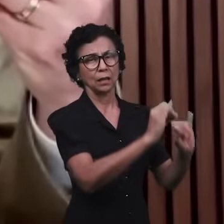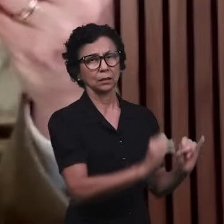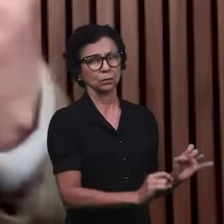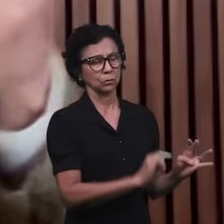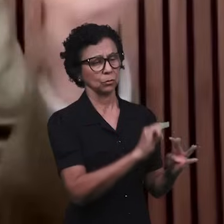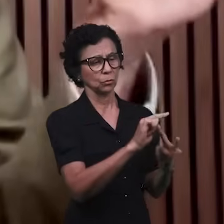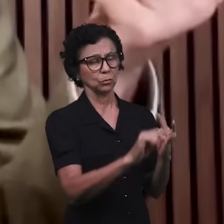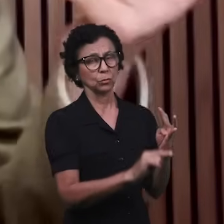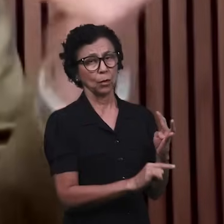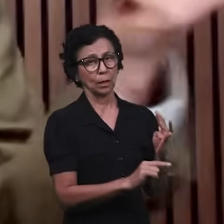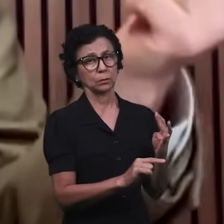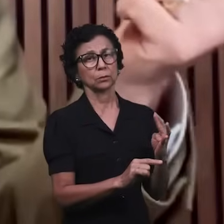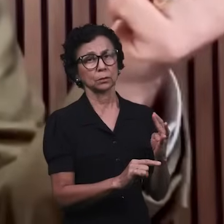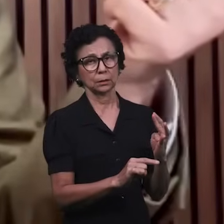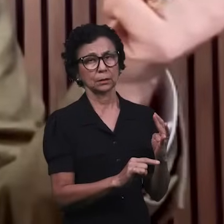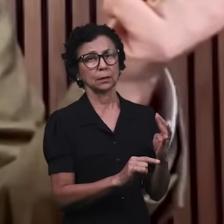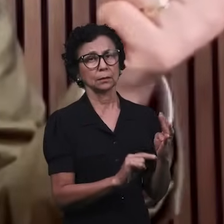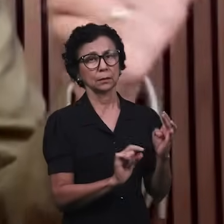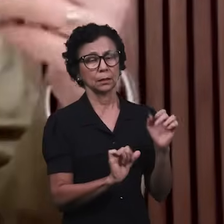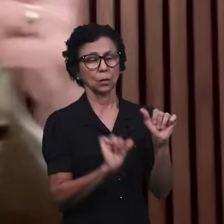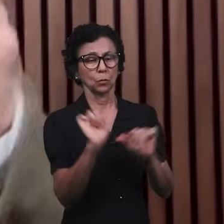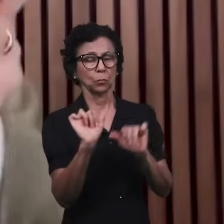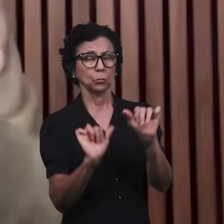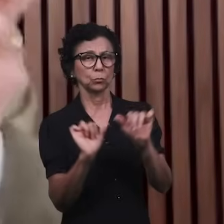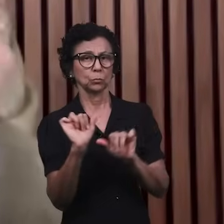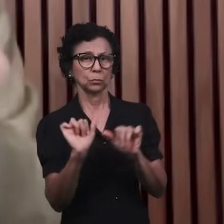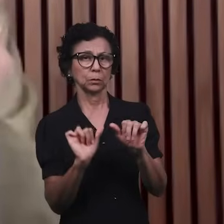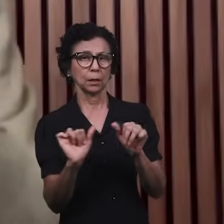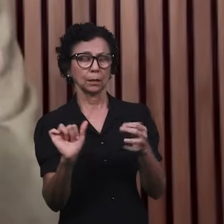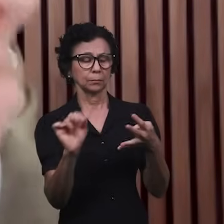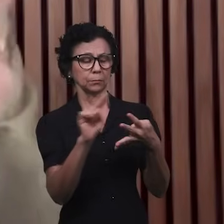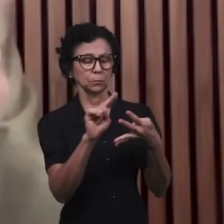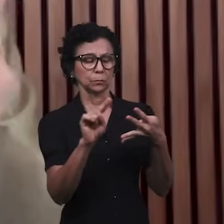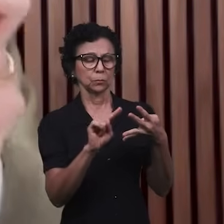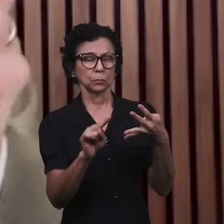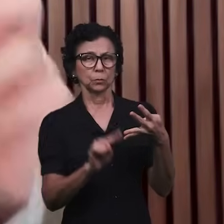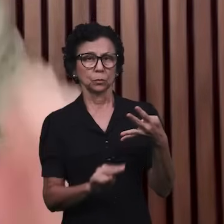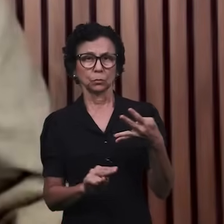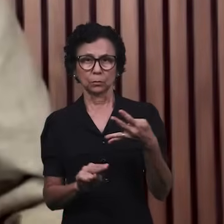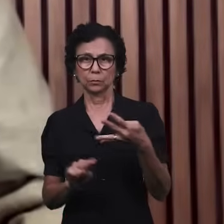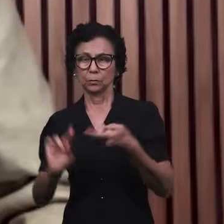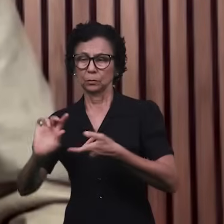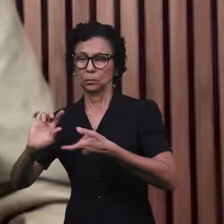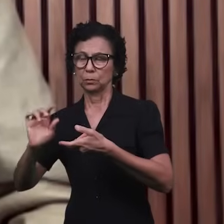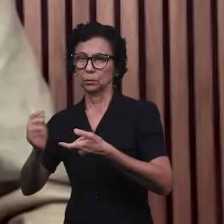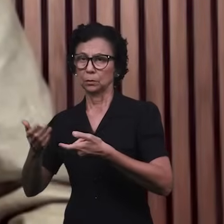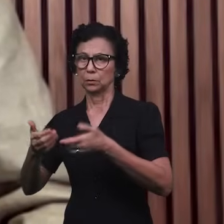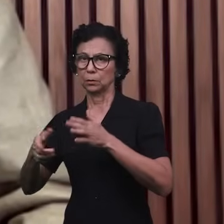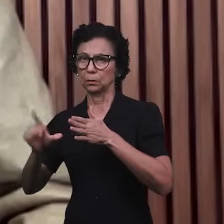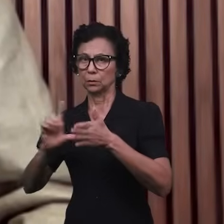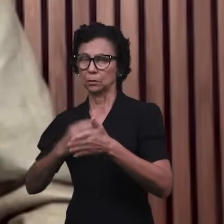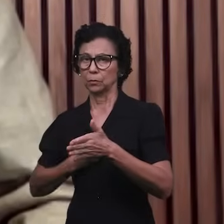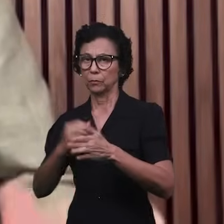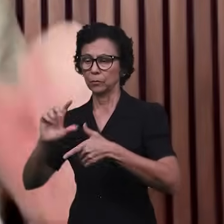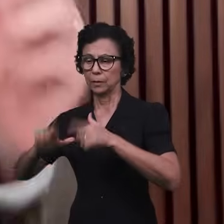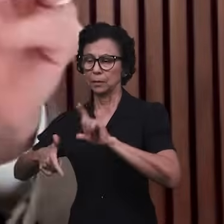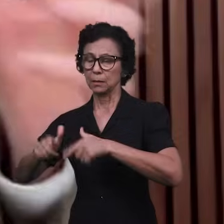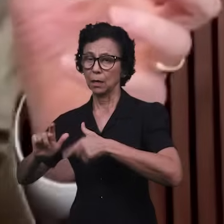fazendo referência a Nabucodonosor. Pode ser um probleminha de tradução. Então,